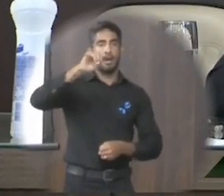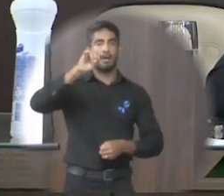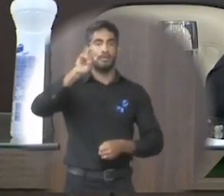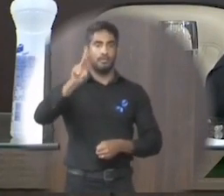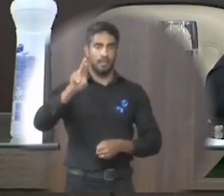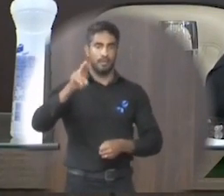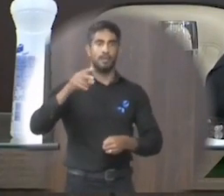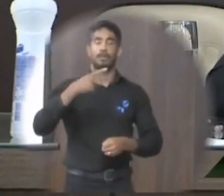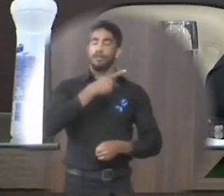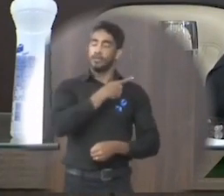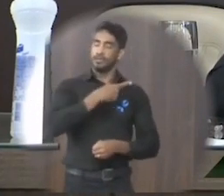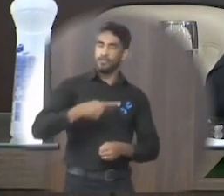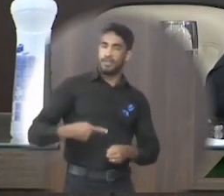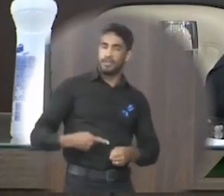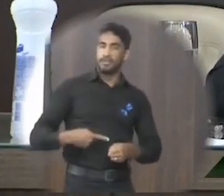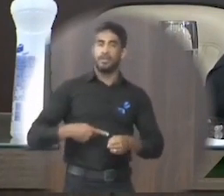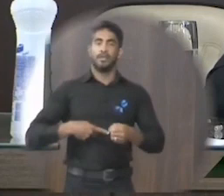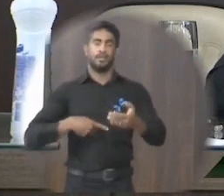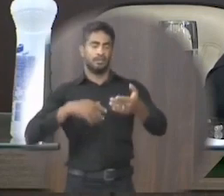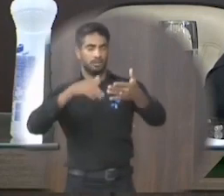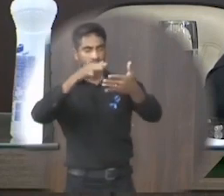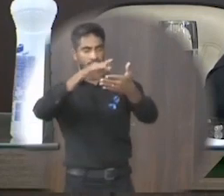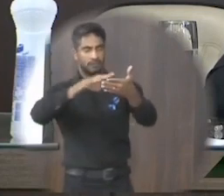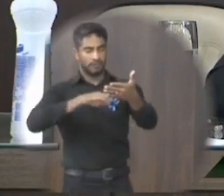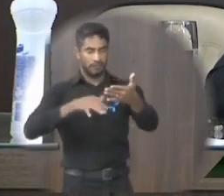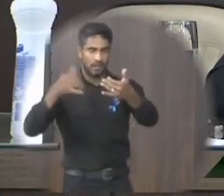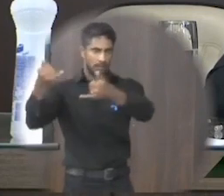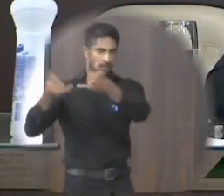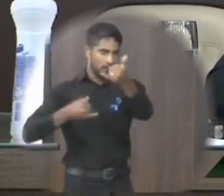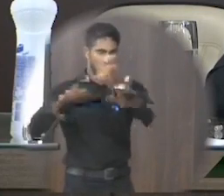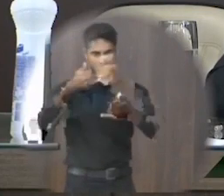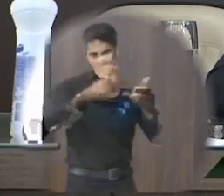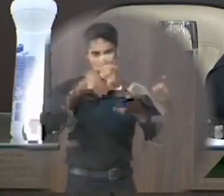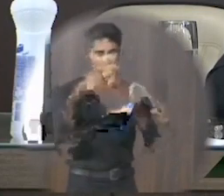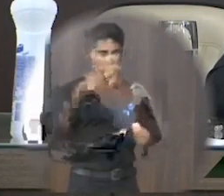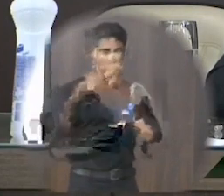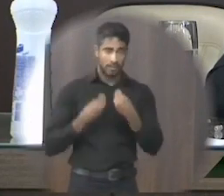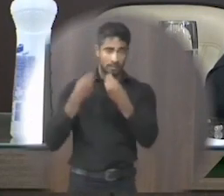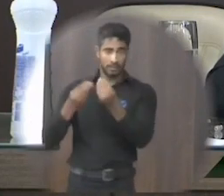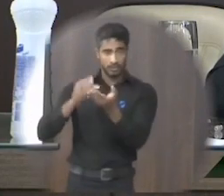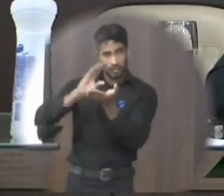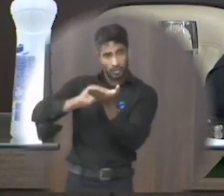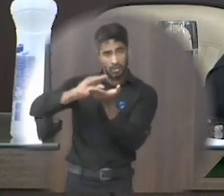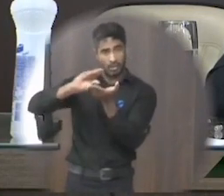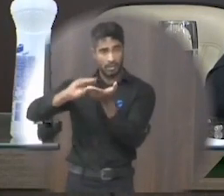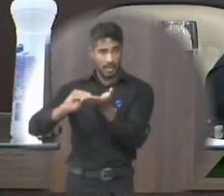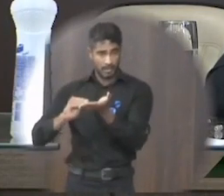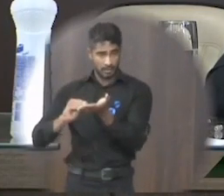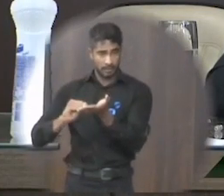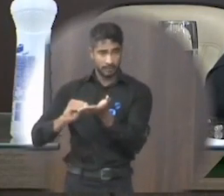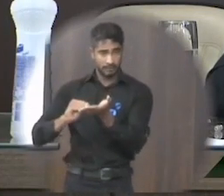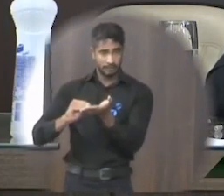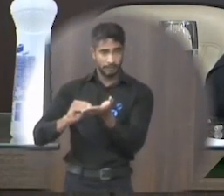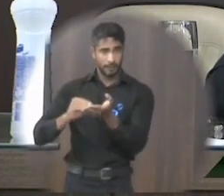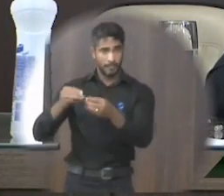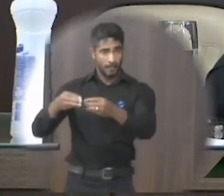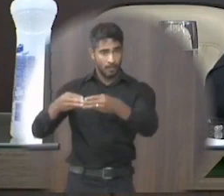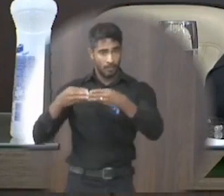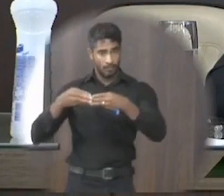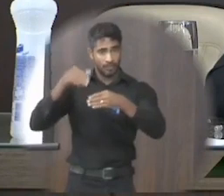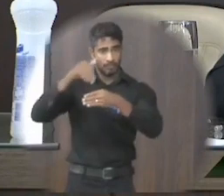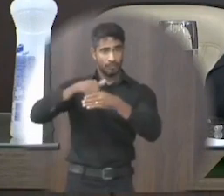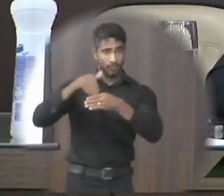senhor presidente, o vereador subassinado vem após ouvido plenário na forma regimental requerer que conste em ata moção com voto